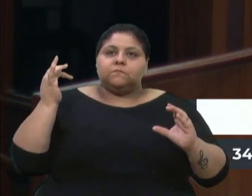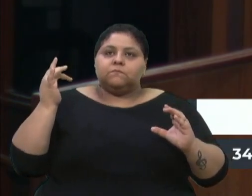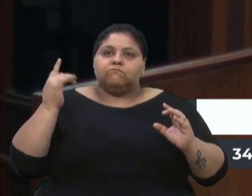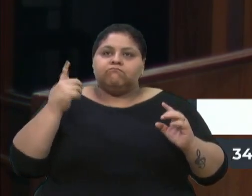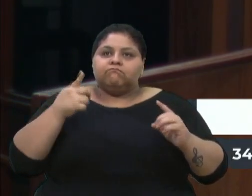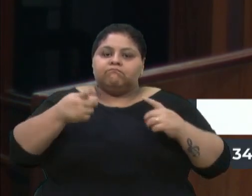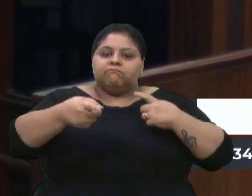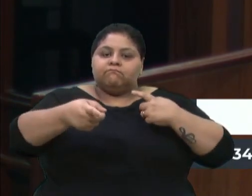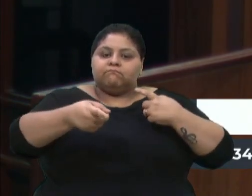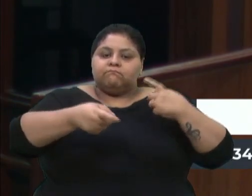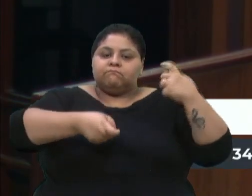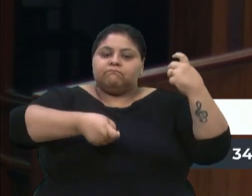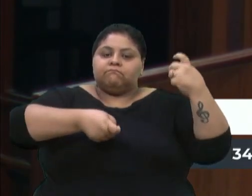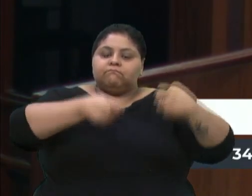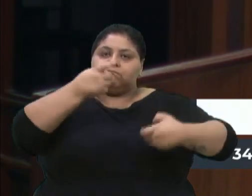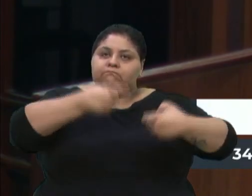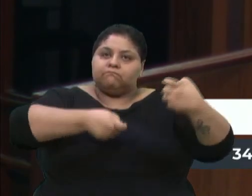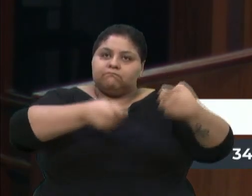discutindo,